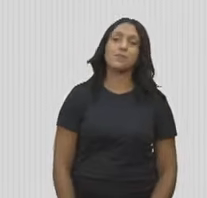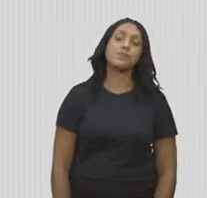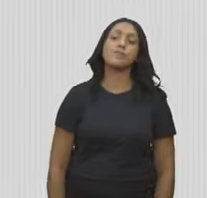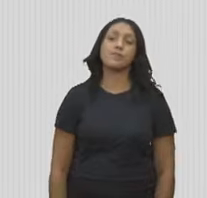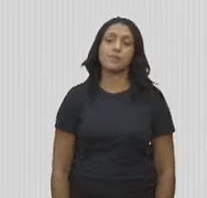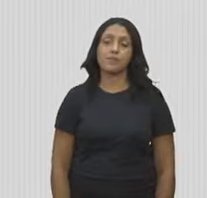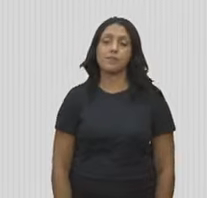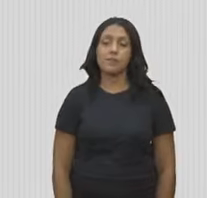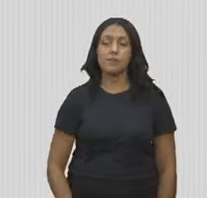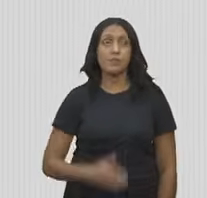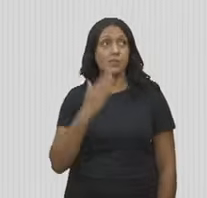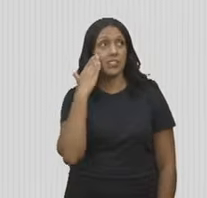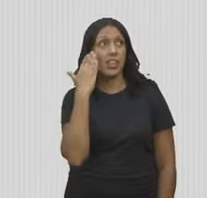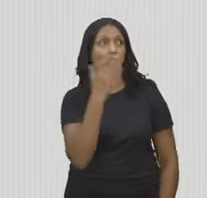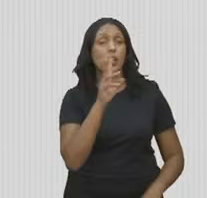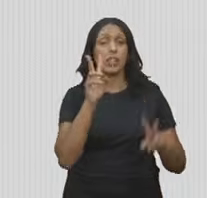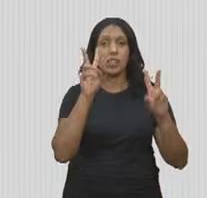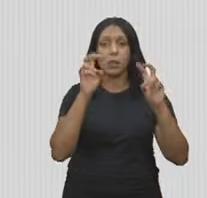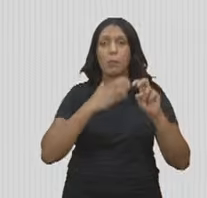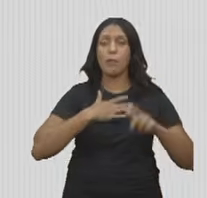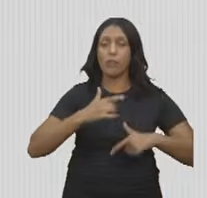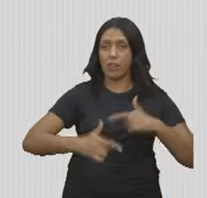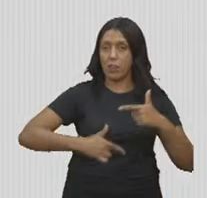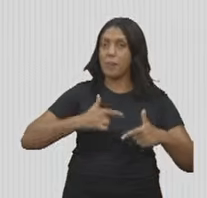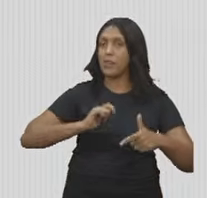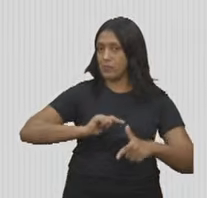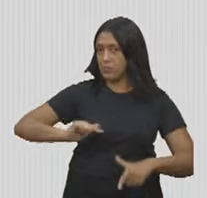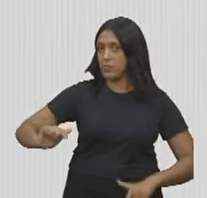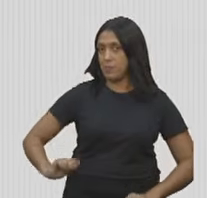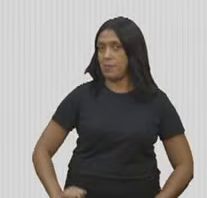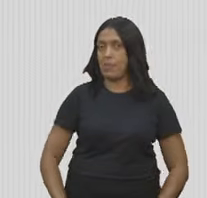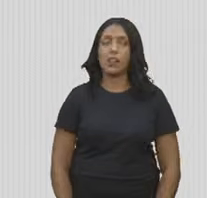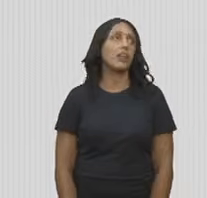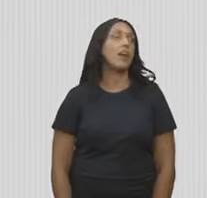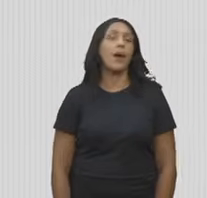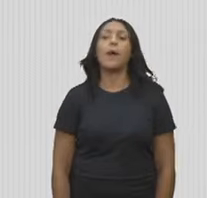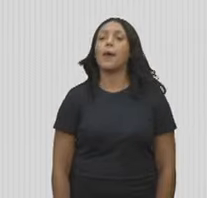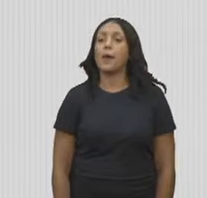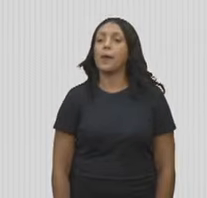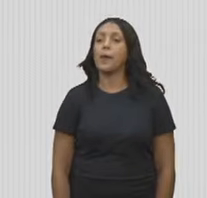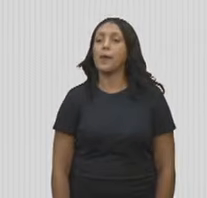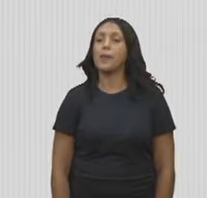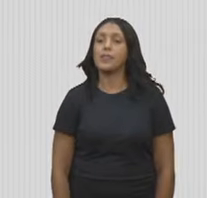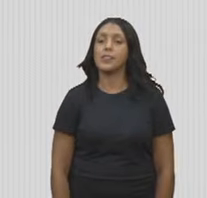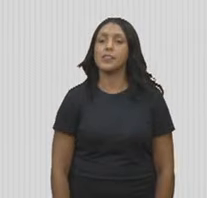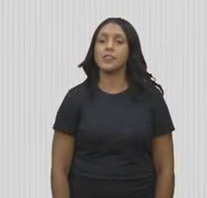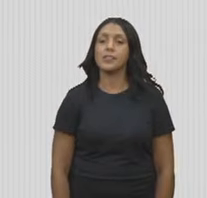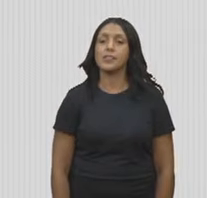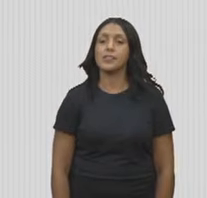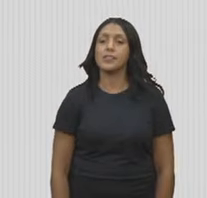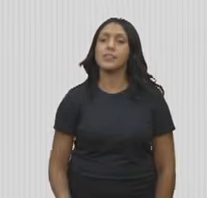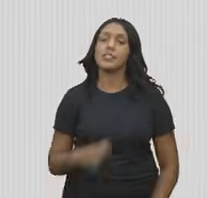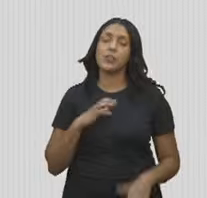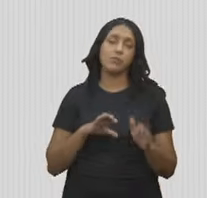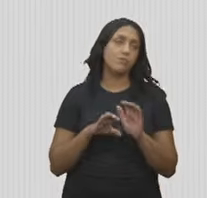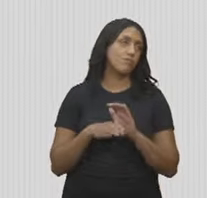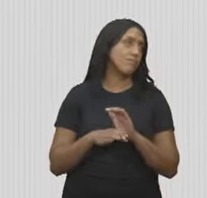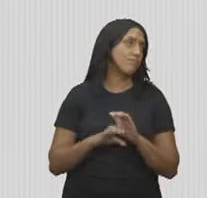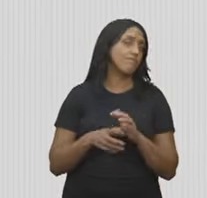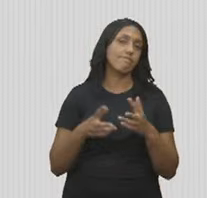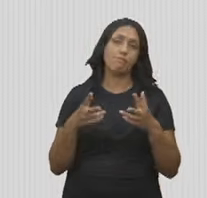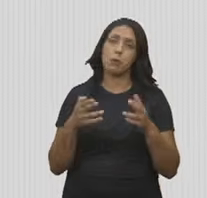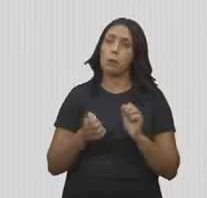Esses são os temas dos nossos trabalhos. Como de costume, fizemos dezenas de